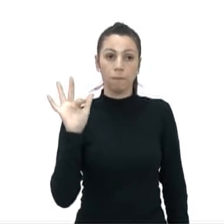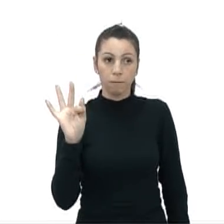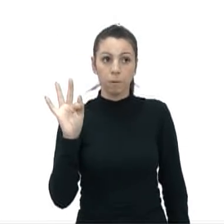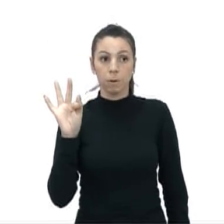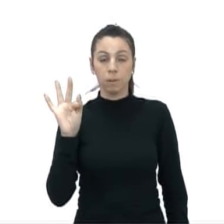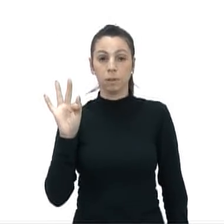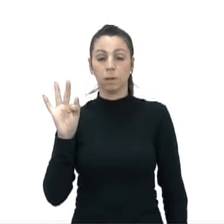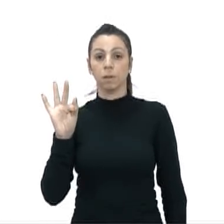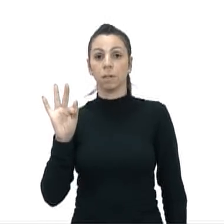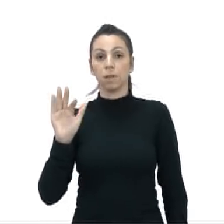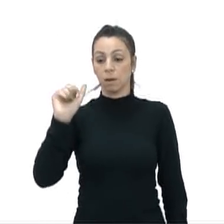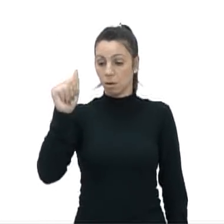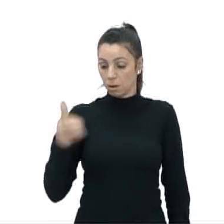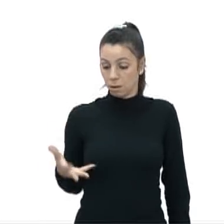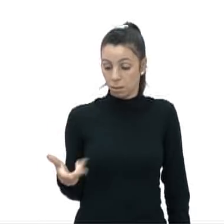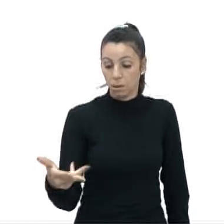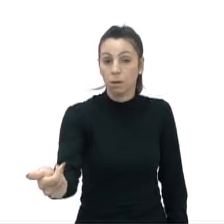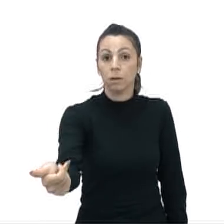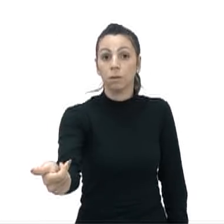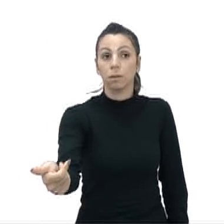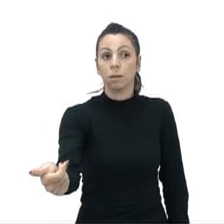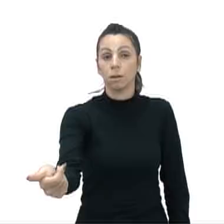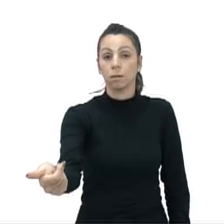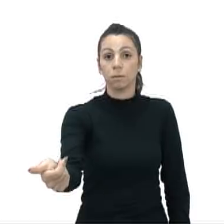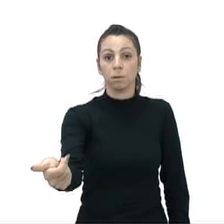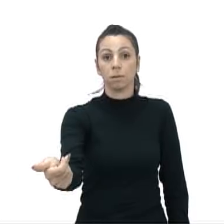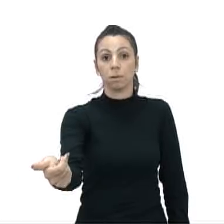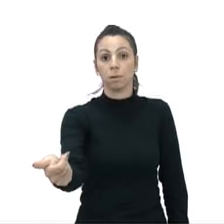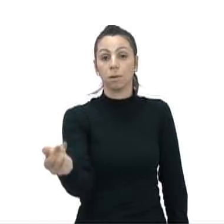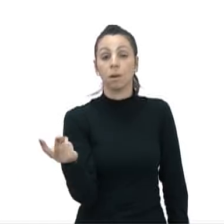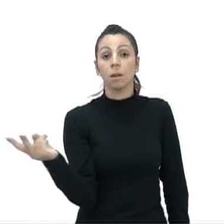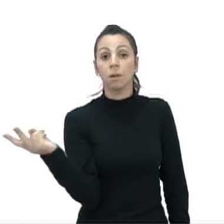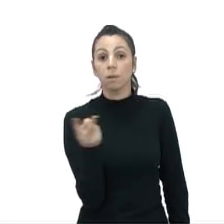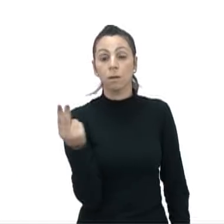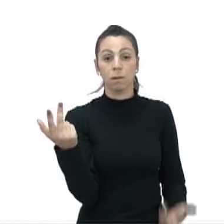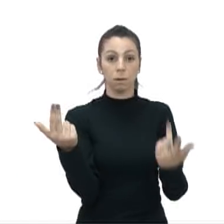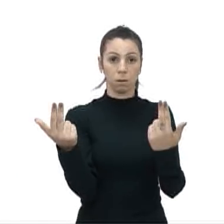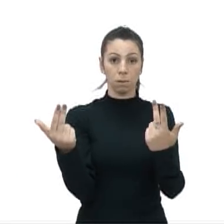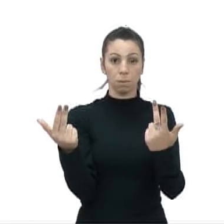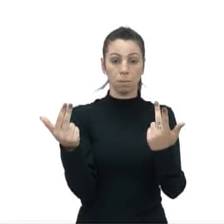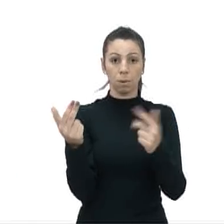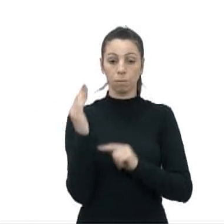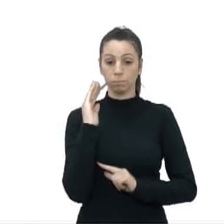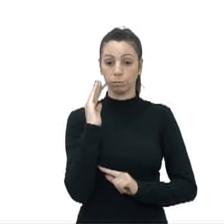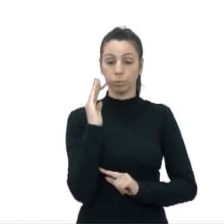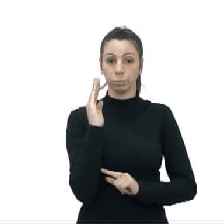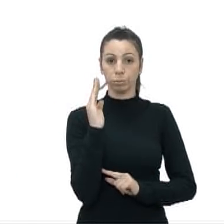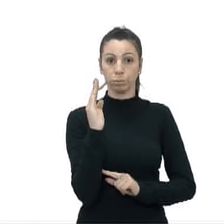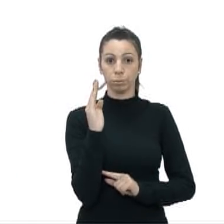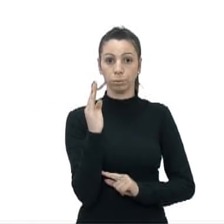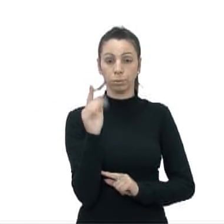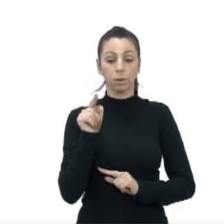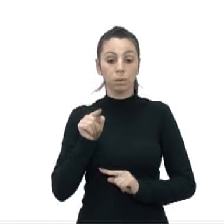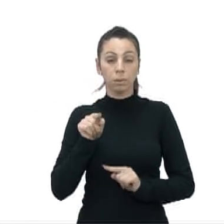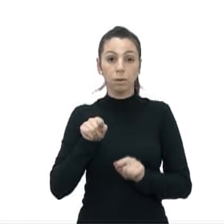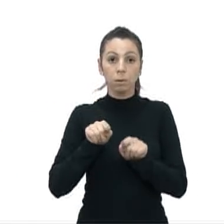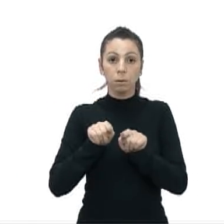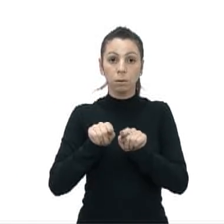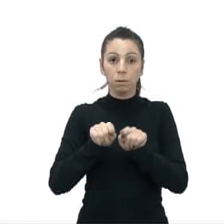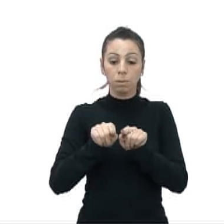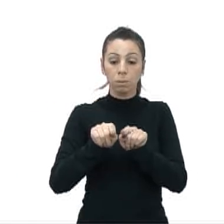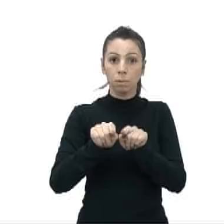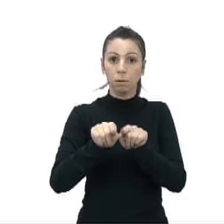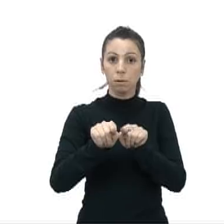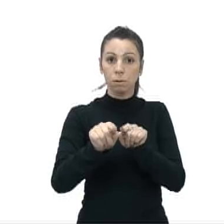e a aceleração, elas têm a mesma direção e sentido, né? Porque elas são exclusivamente